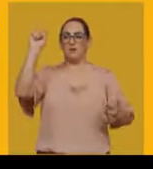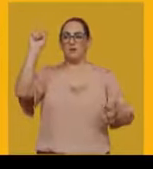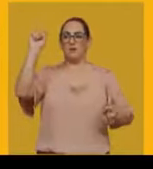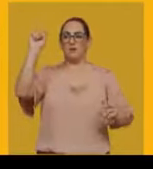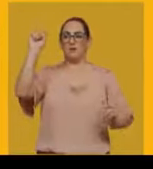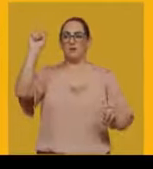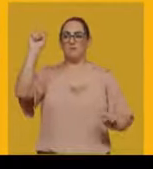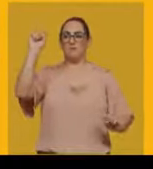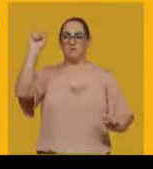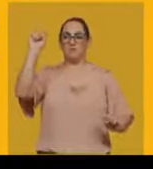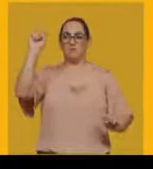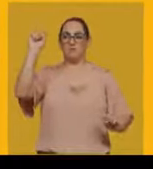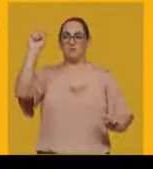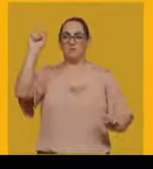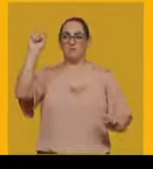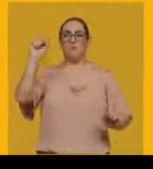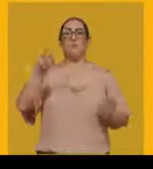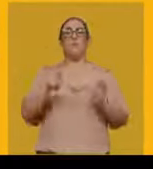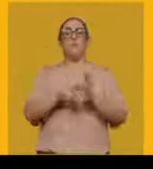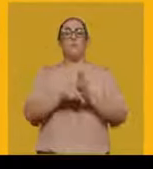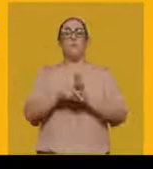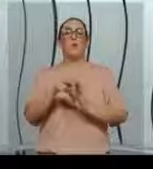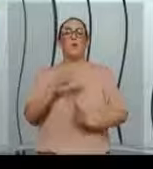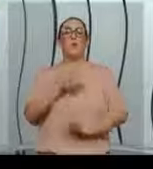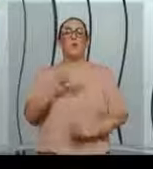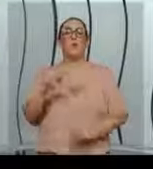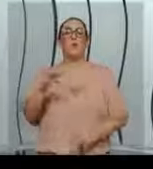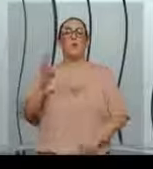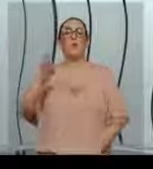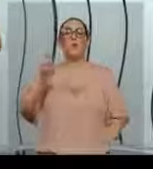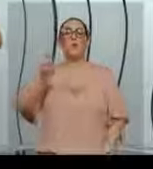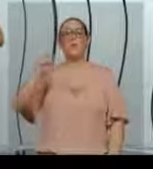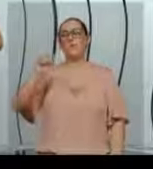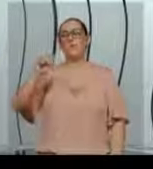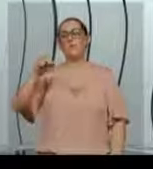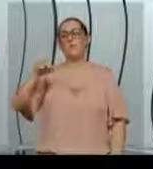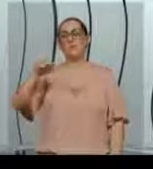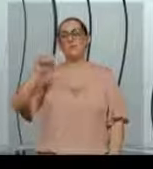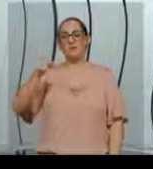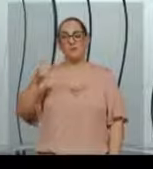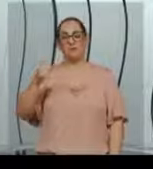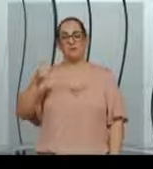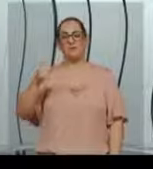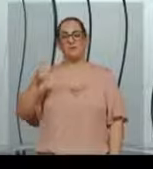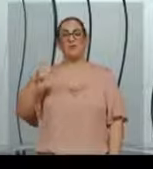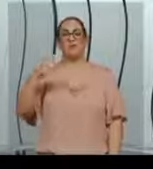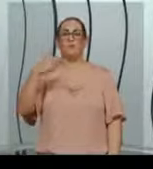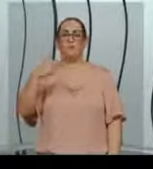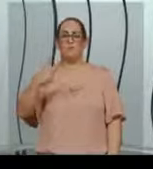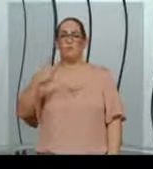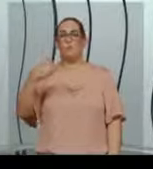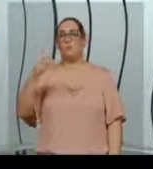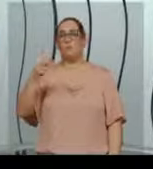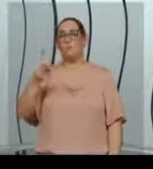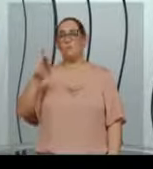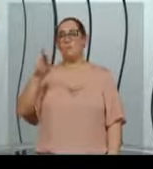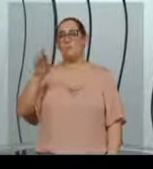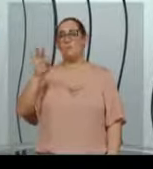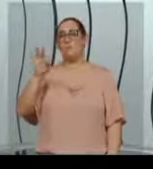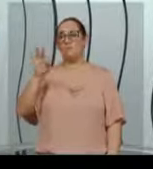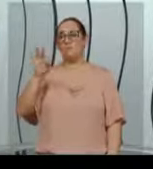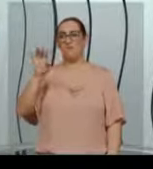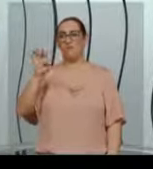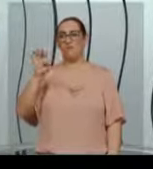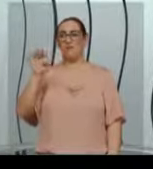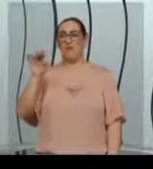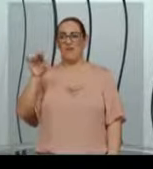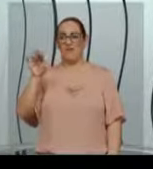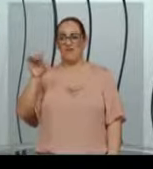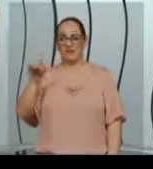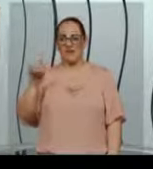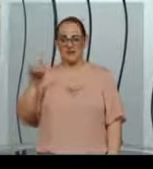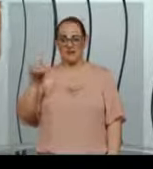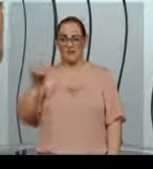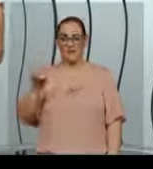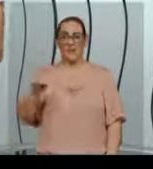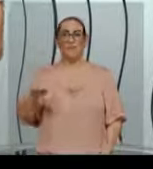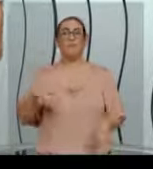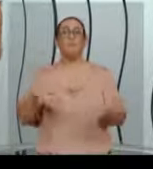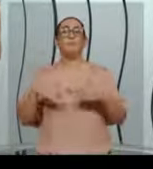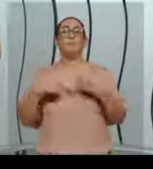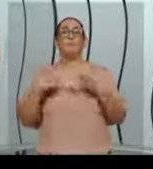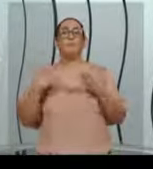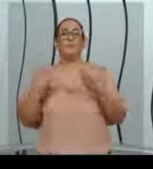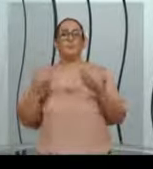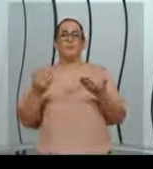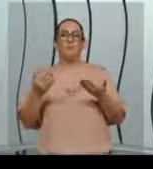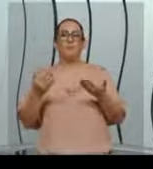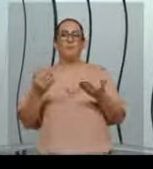trans-but-2-eno, ok? E quando eu tenho os ligantes totalmente diferentes, Débora, como que eu faço? Bom, a estrutura plana